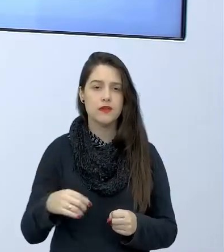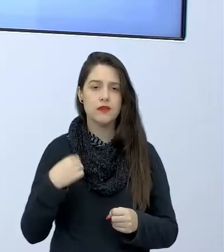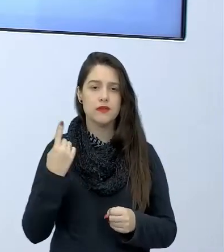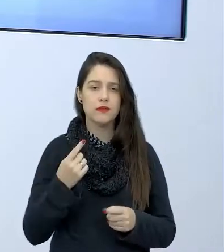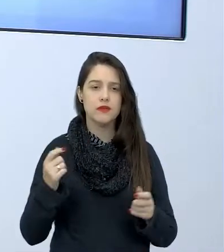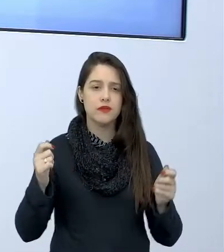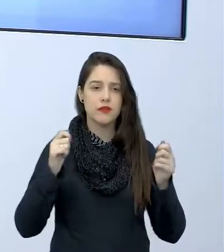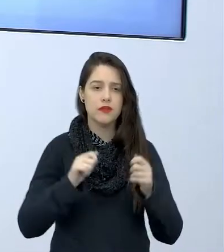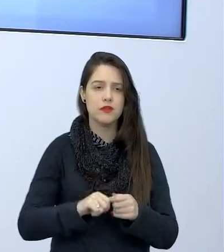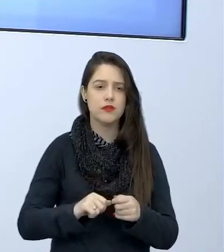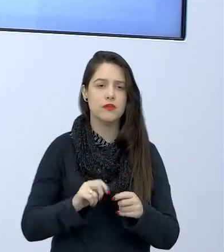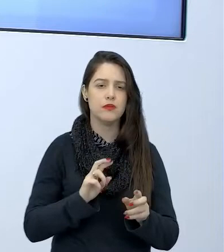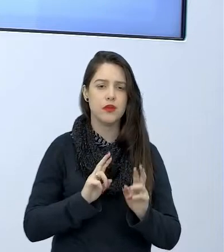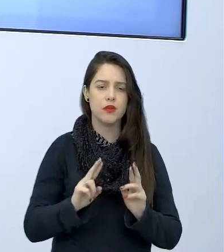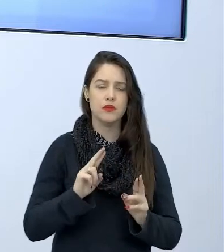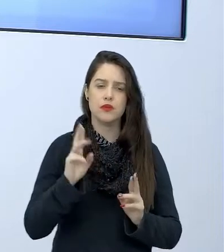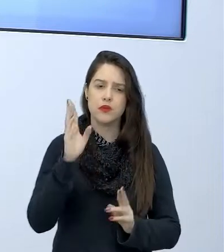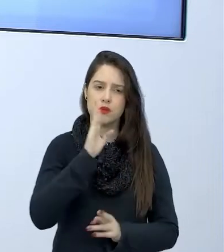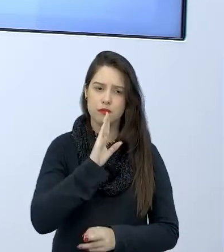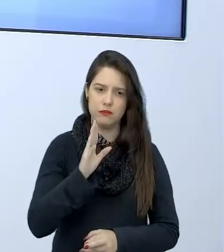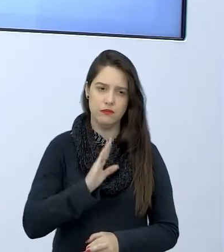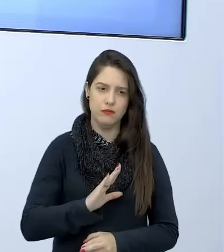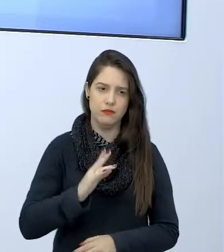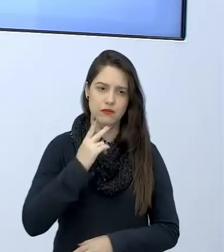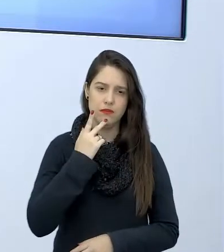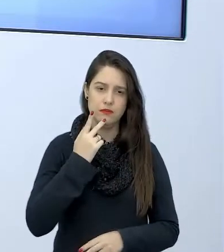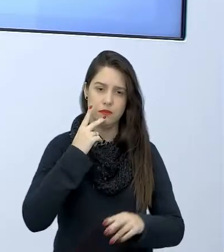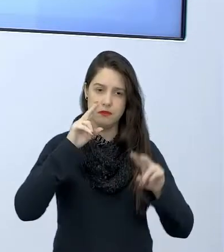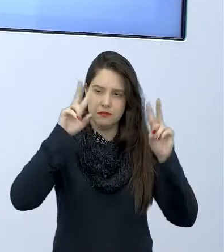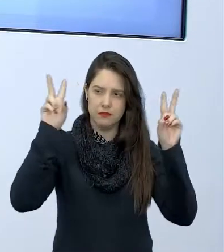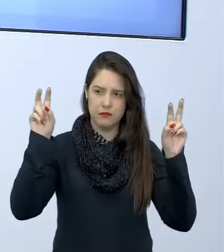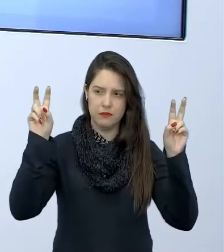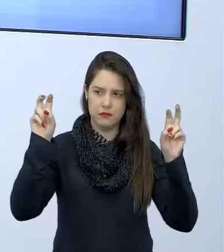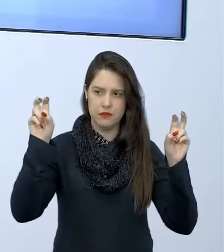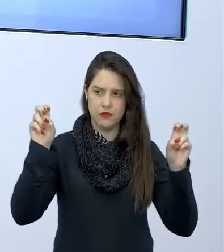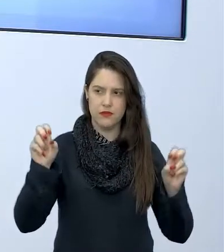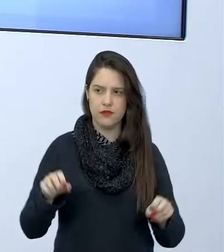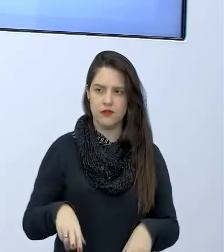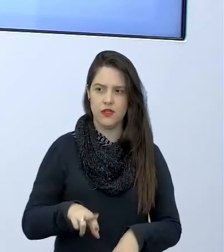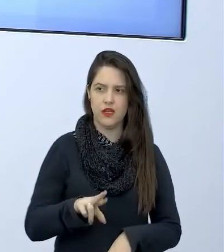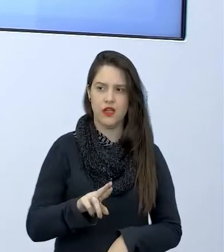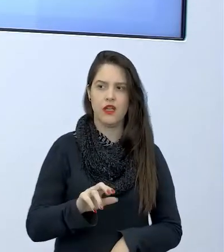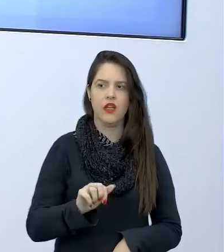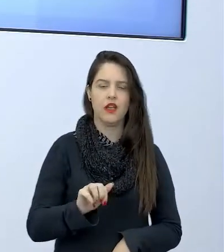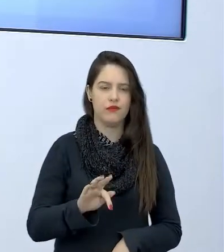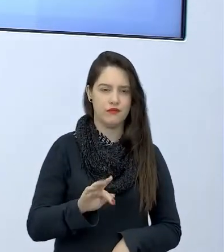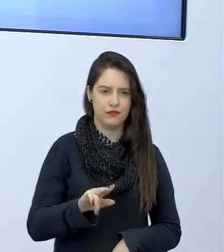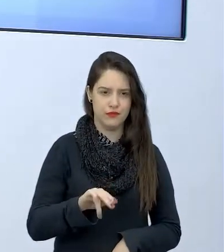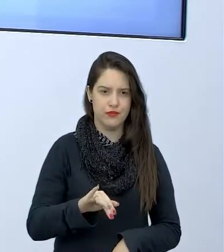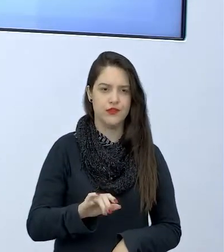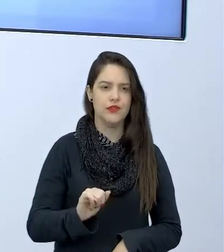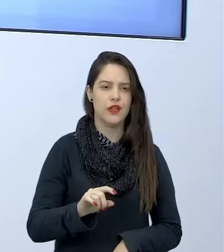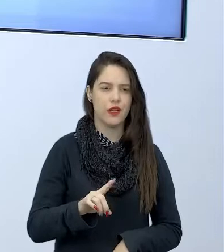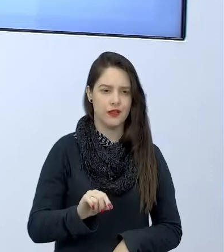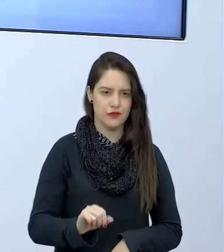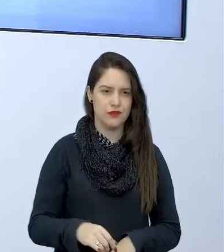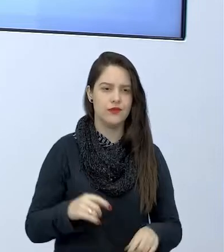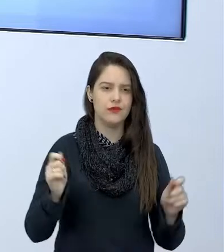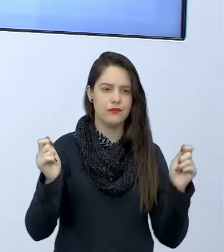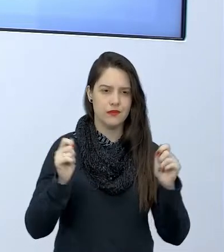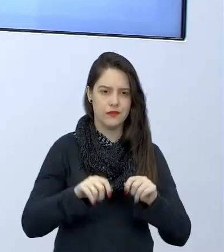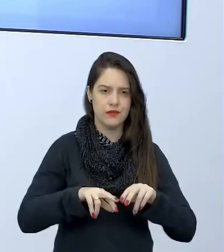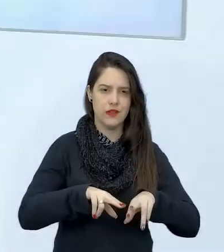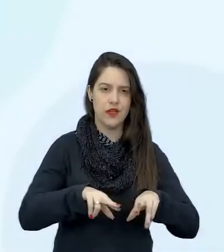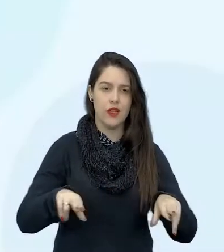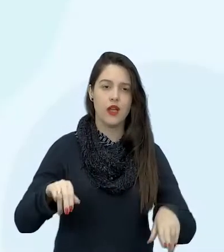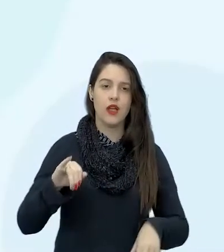imigrações e refúgios no Brasil, que é o que a gente fala sobre os refugiados. A gente tem aqui as principais nacionalidades, né, que migraram